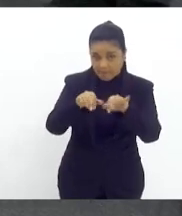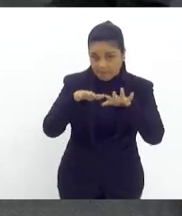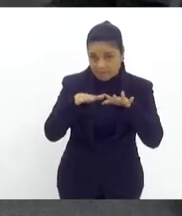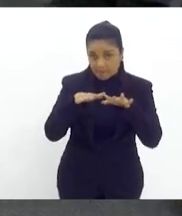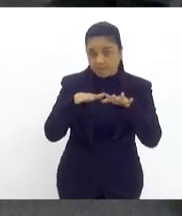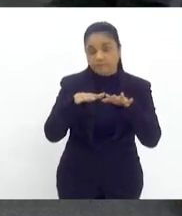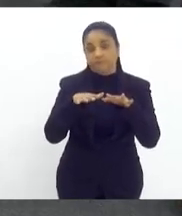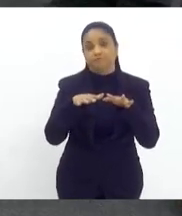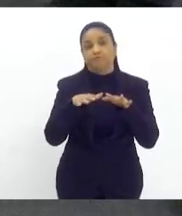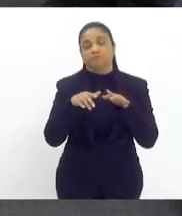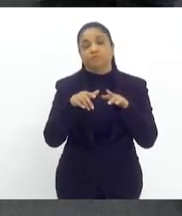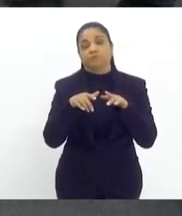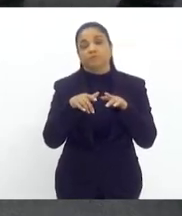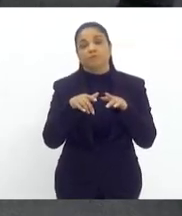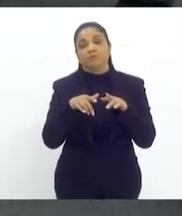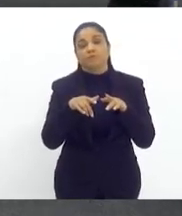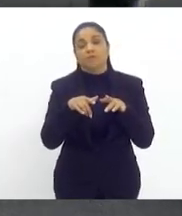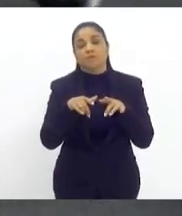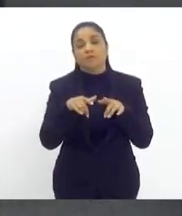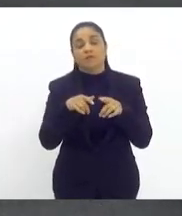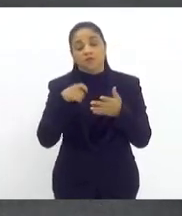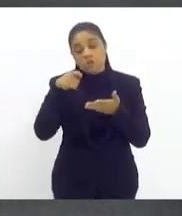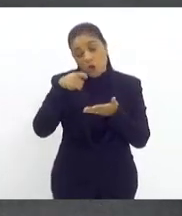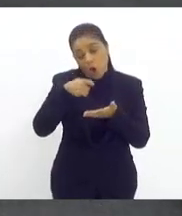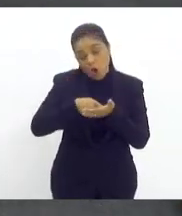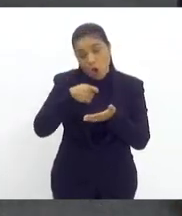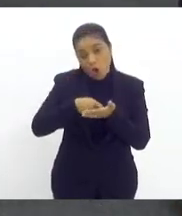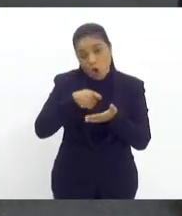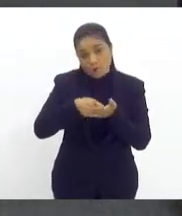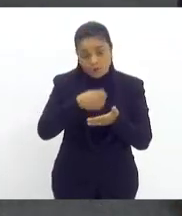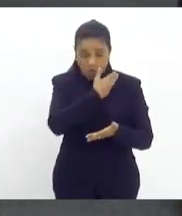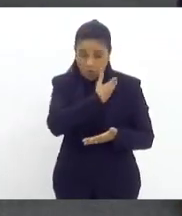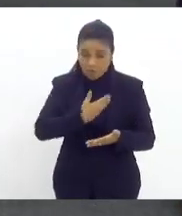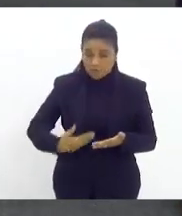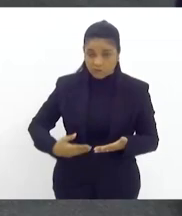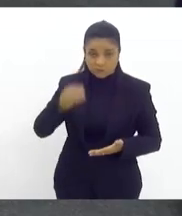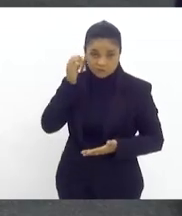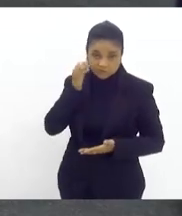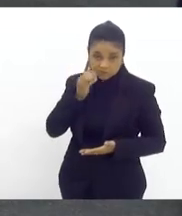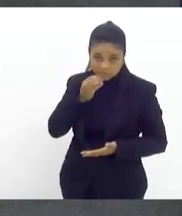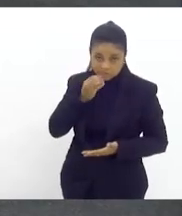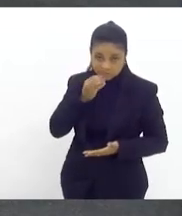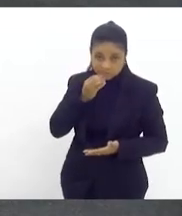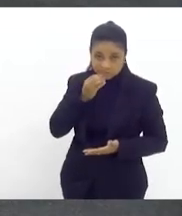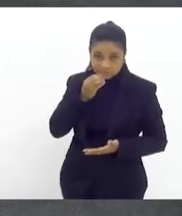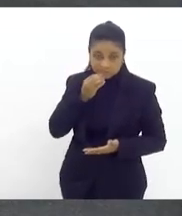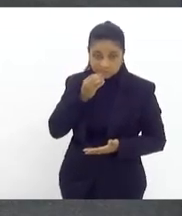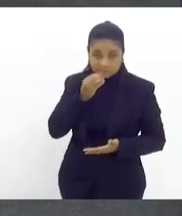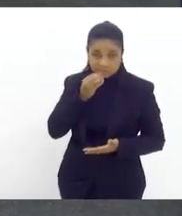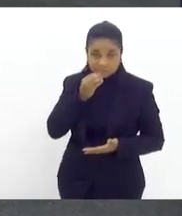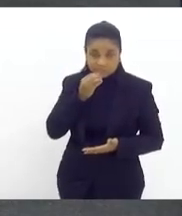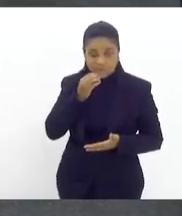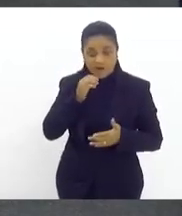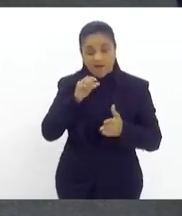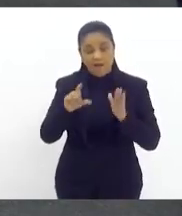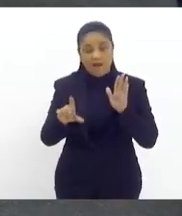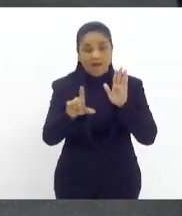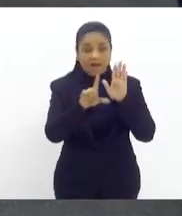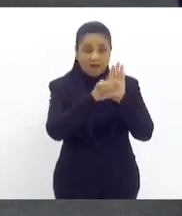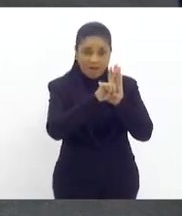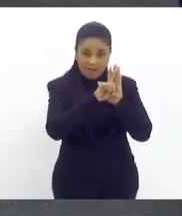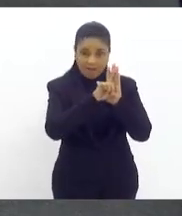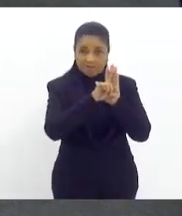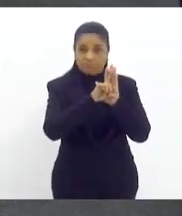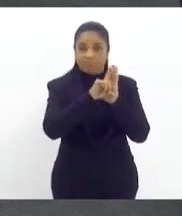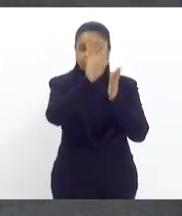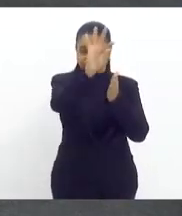regime você com isso você obriga ao governador do estado do Rio de Janeiro a tornar essa lei um ato legal